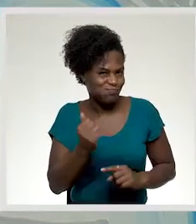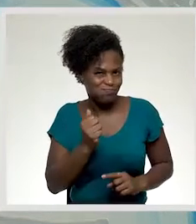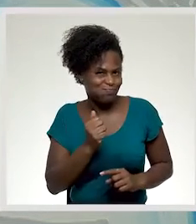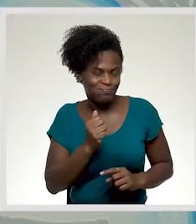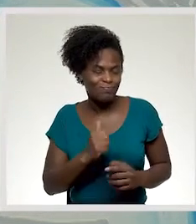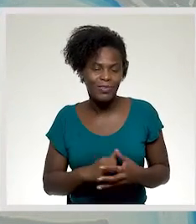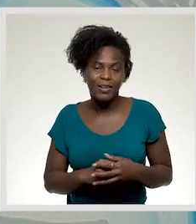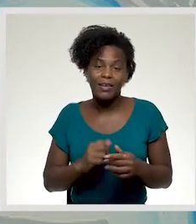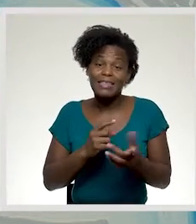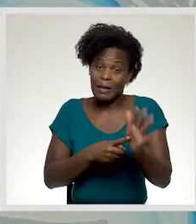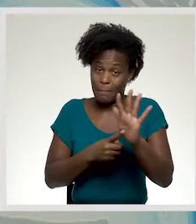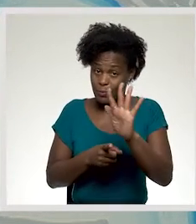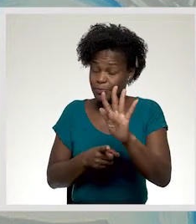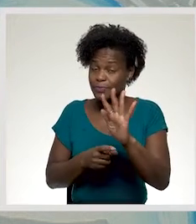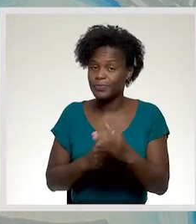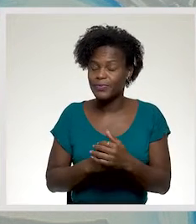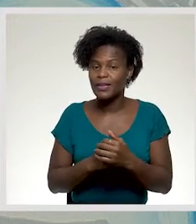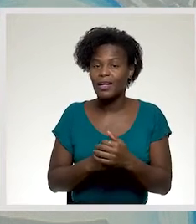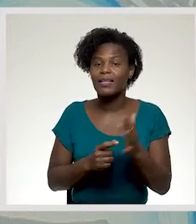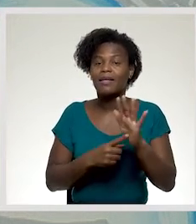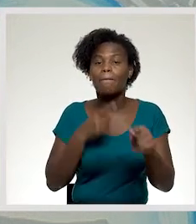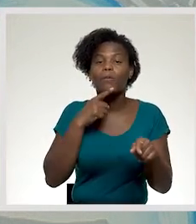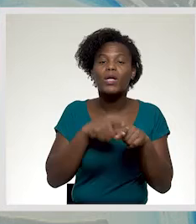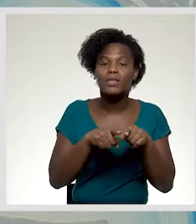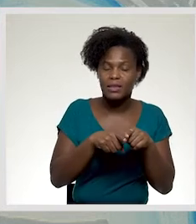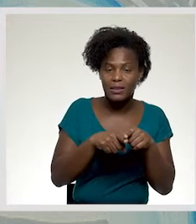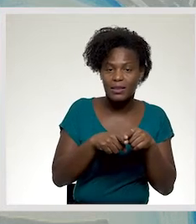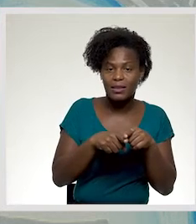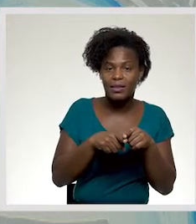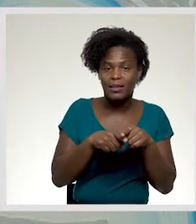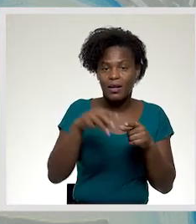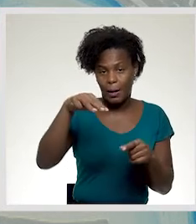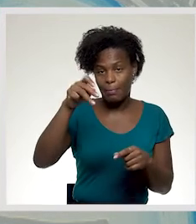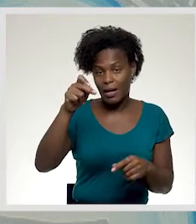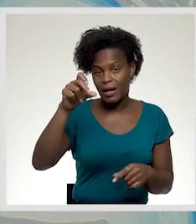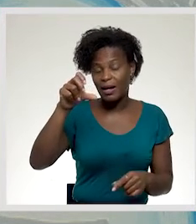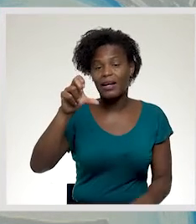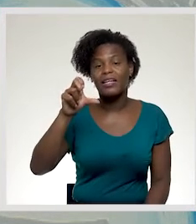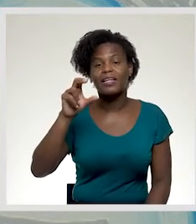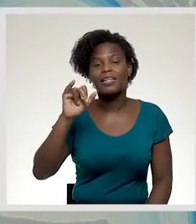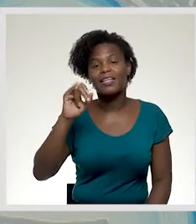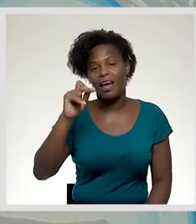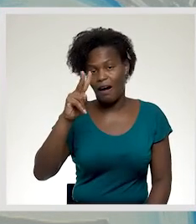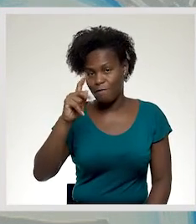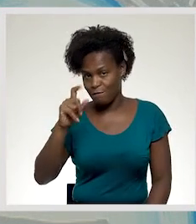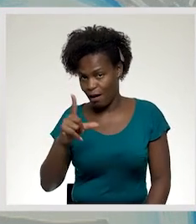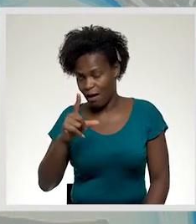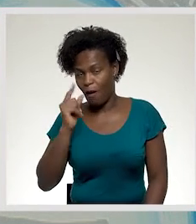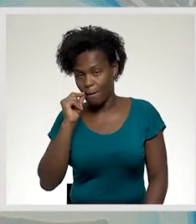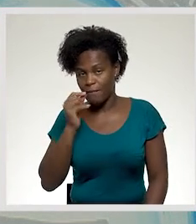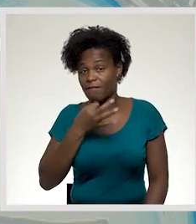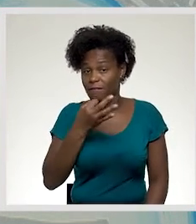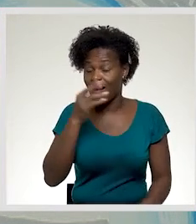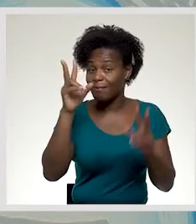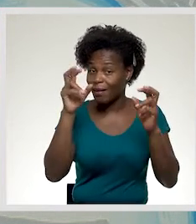nossos fins. Por exemplo, na política, Maquiavel até fala disso, que os políticos